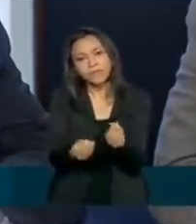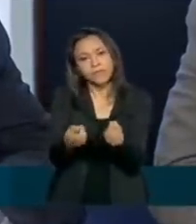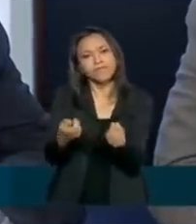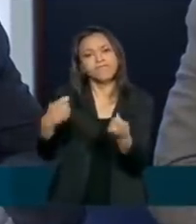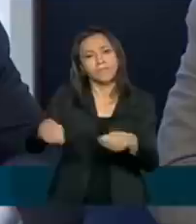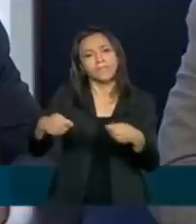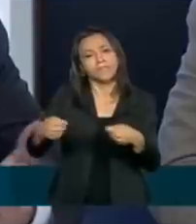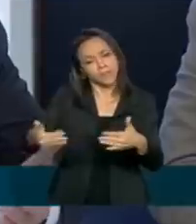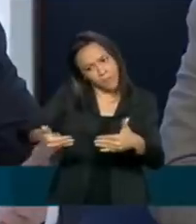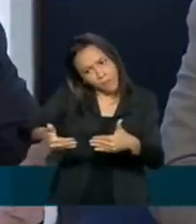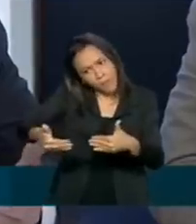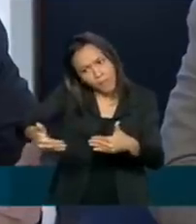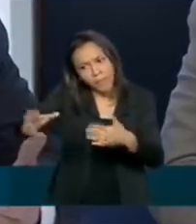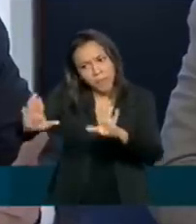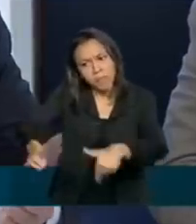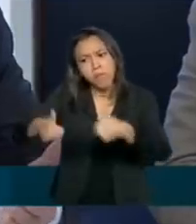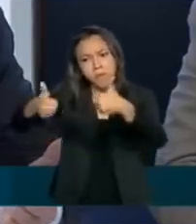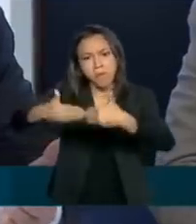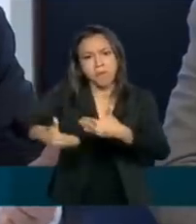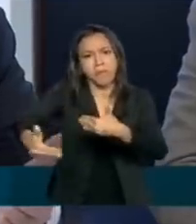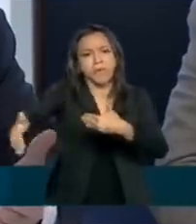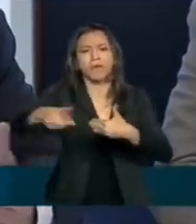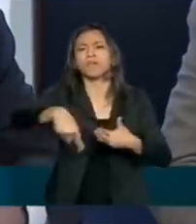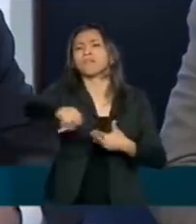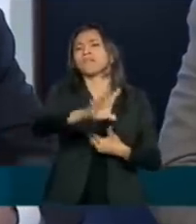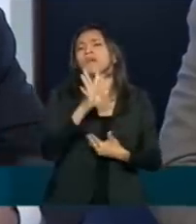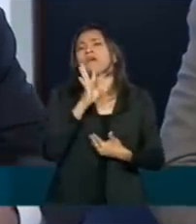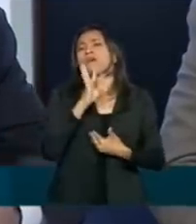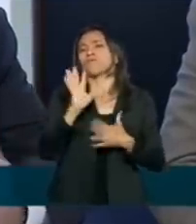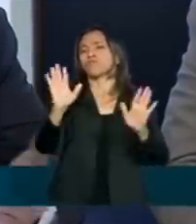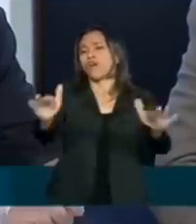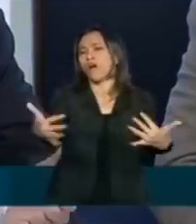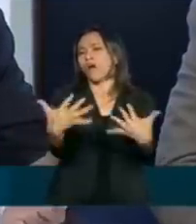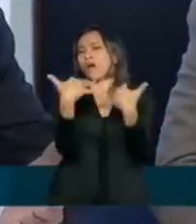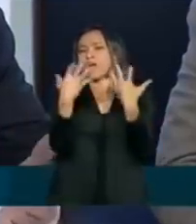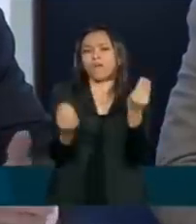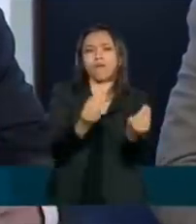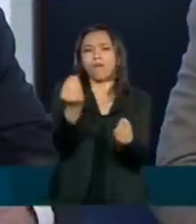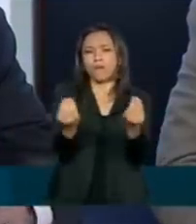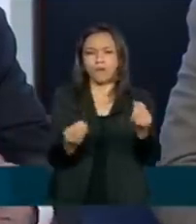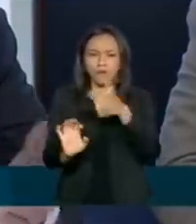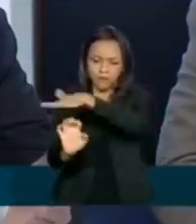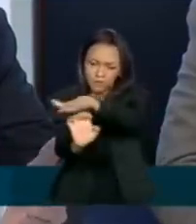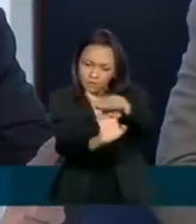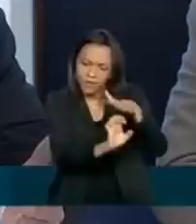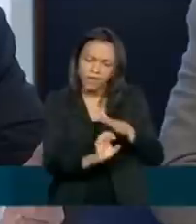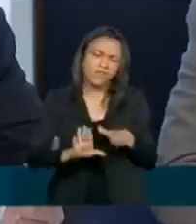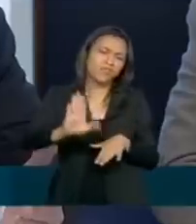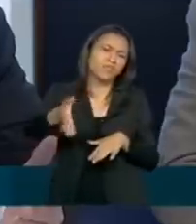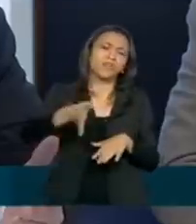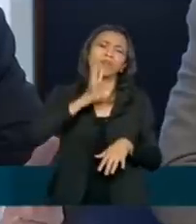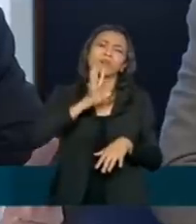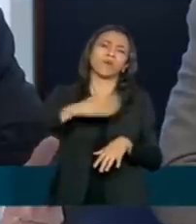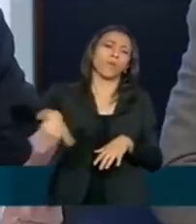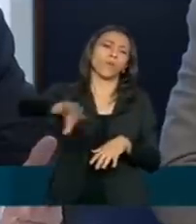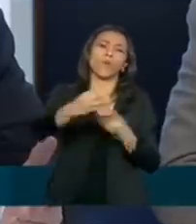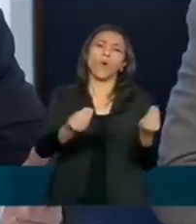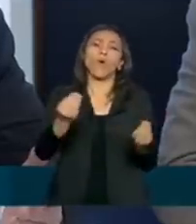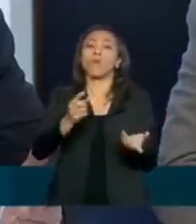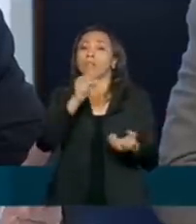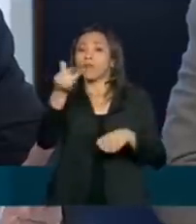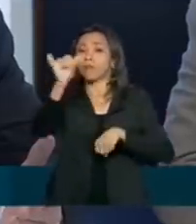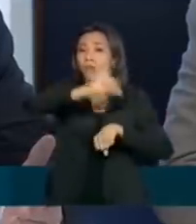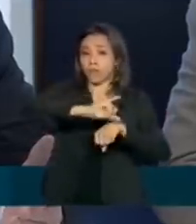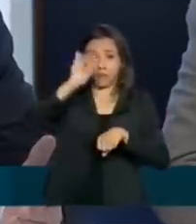funcionar as coisas. Já é conhecida, o Tarcísio acabou de falar como funcionam as empresas, já é conhecido. Em Manaus, eu